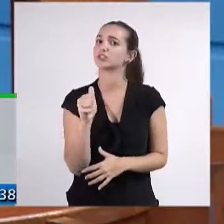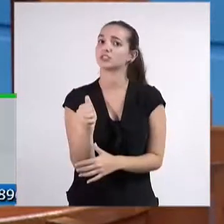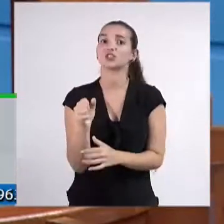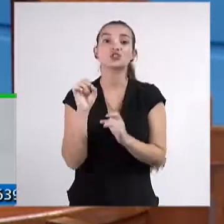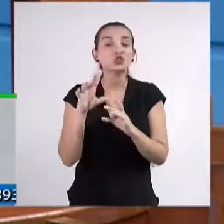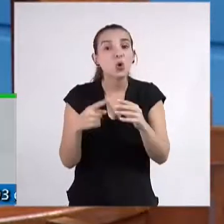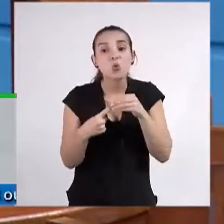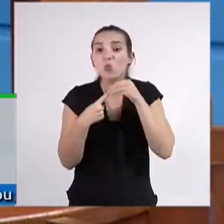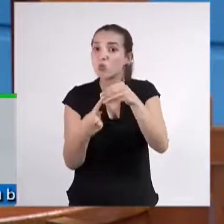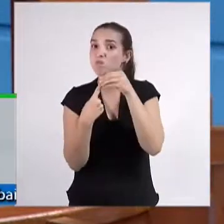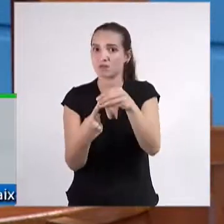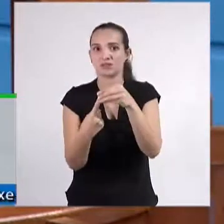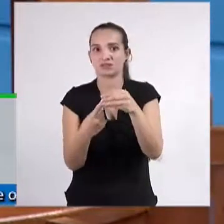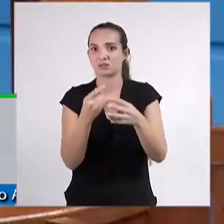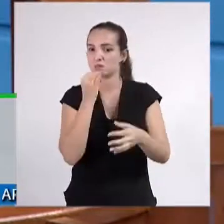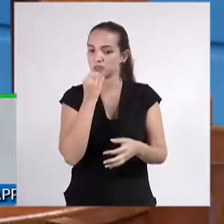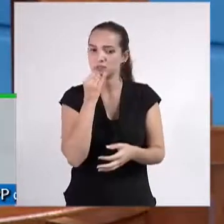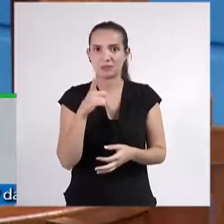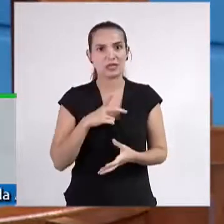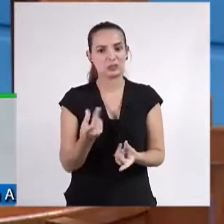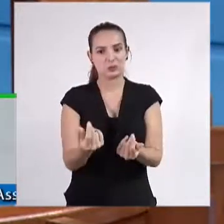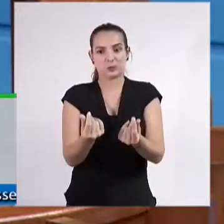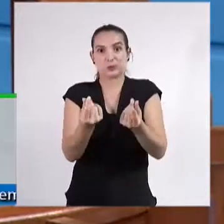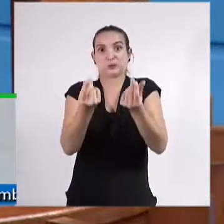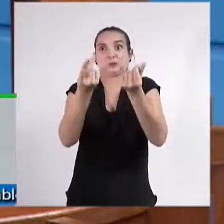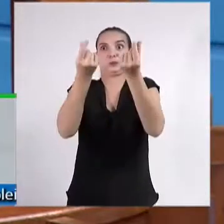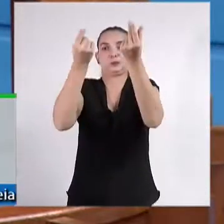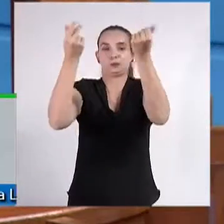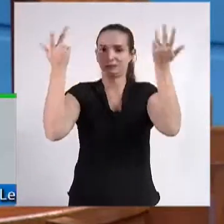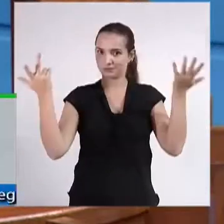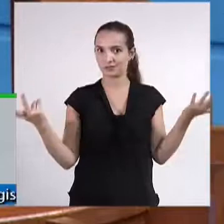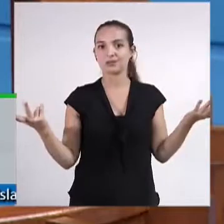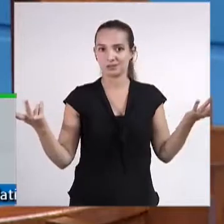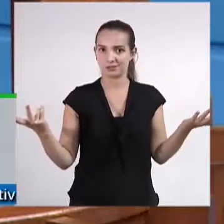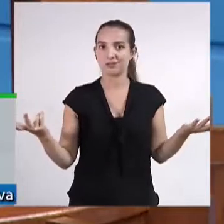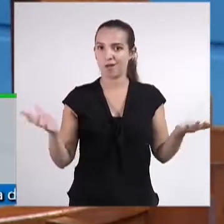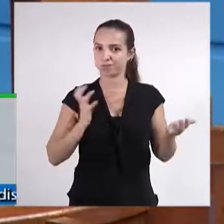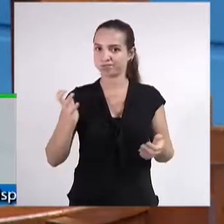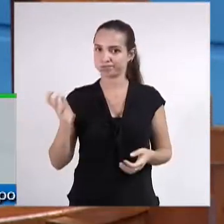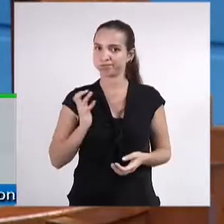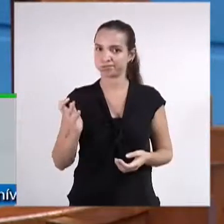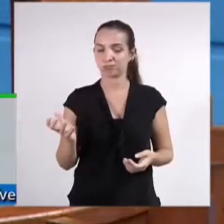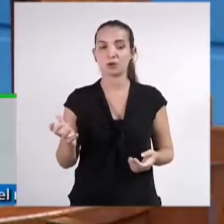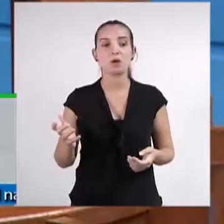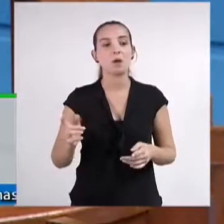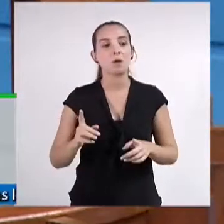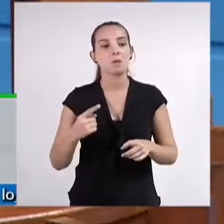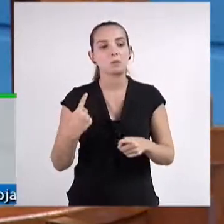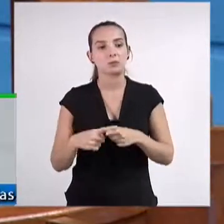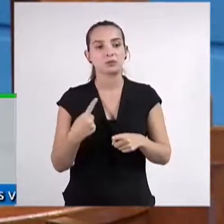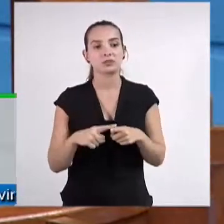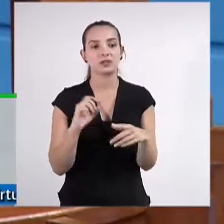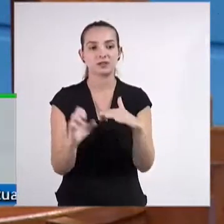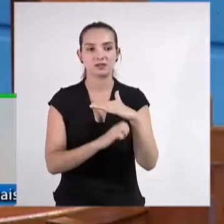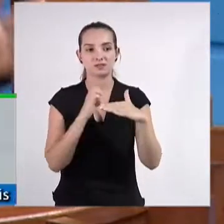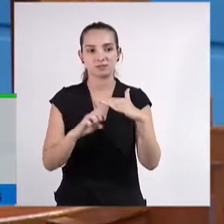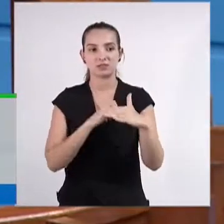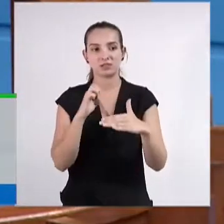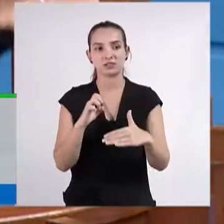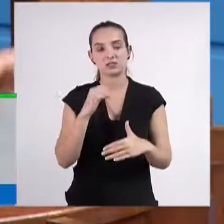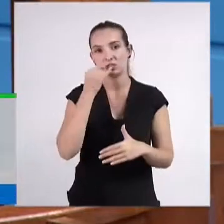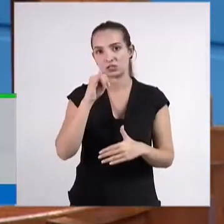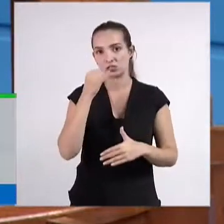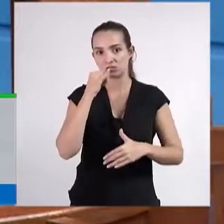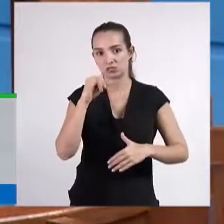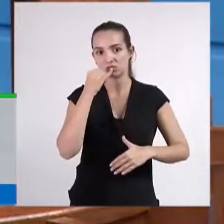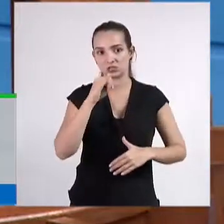não é? Um negócio extremamente rentável. E apesar dele ter dito que o percentual do bolo é um dos menores